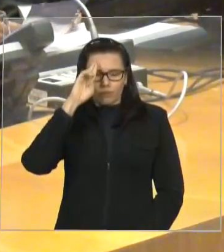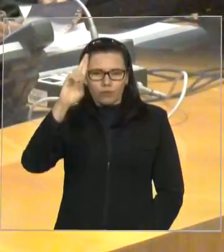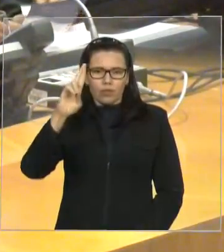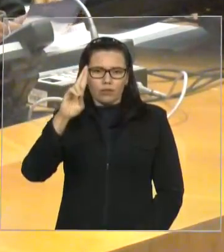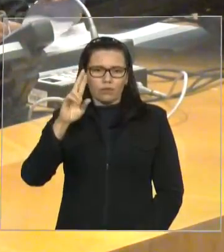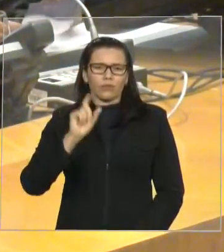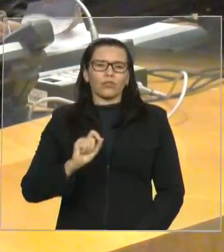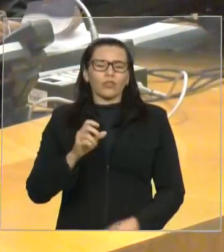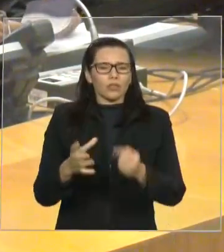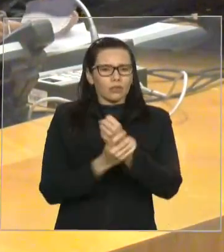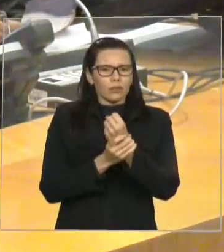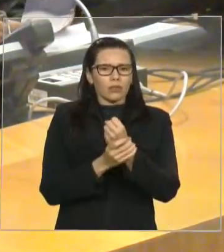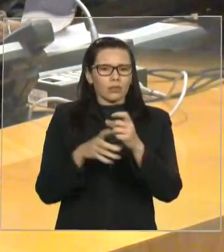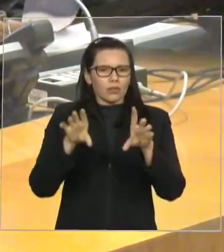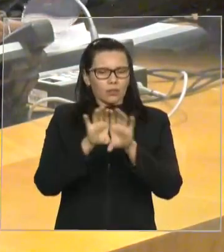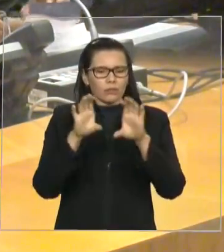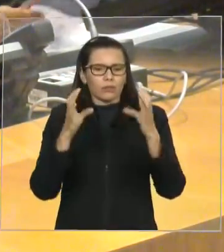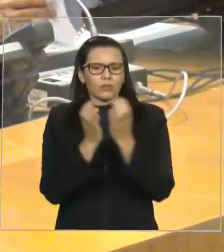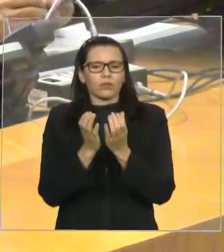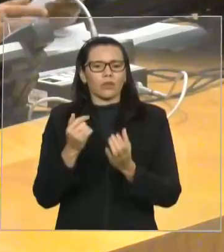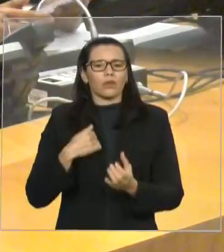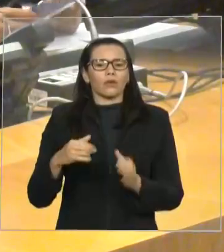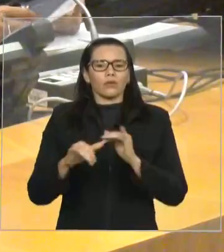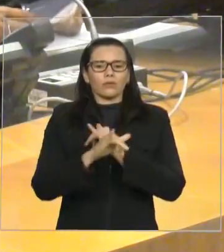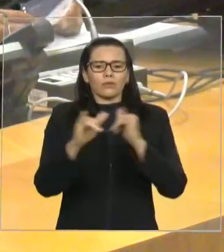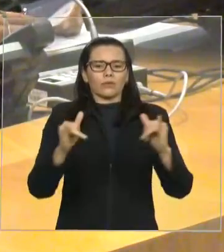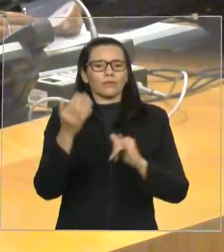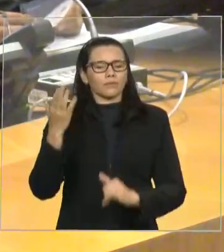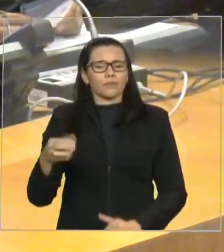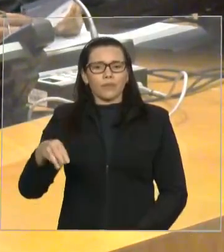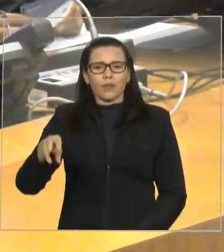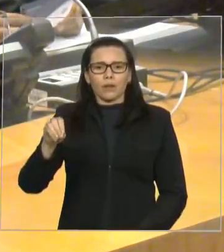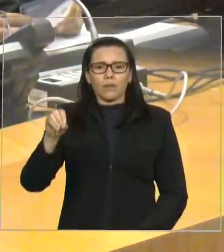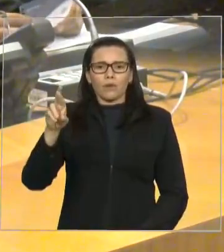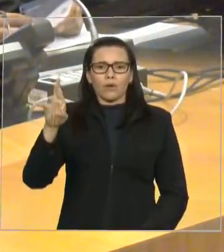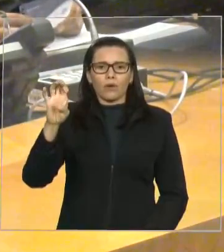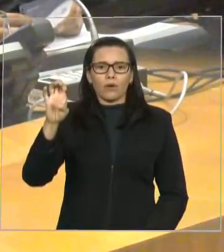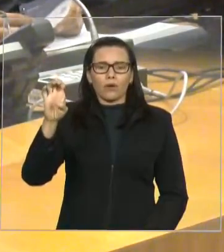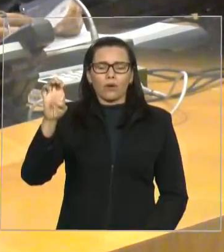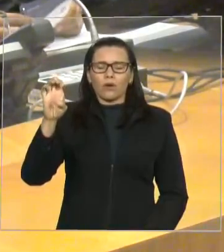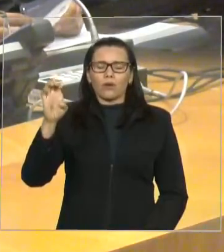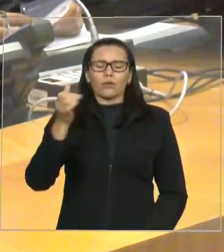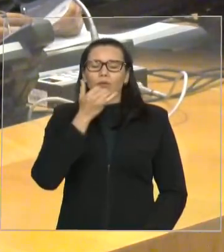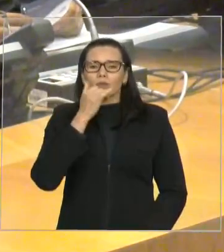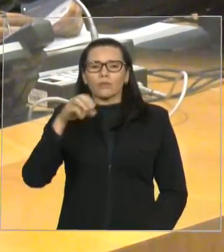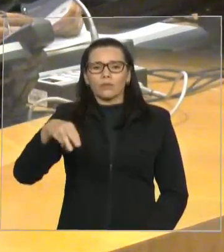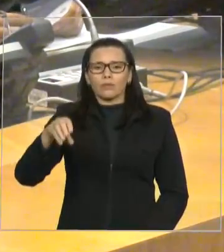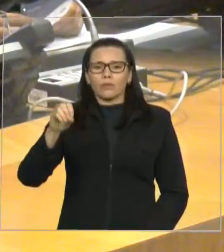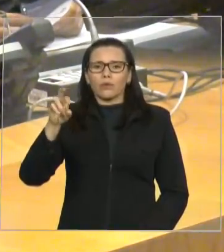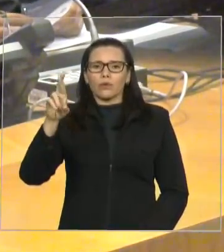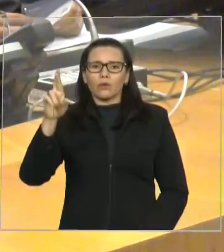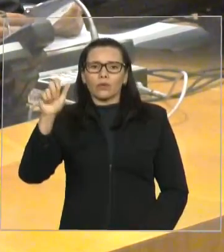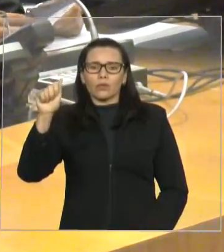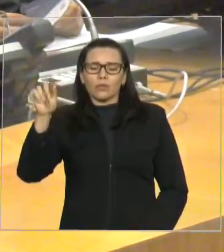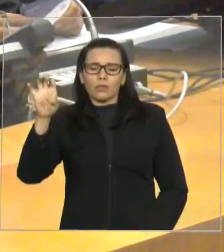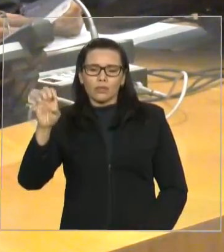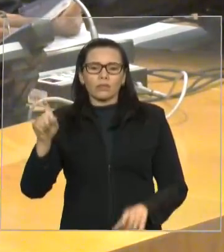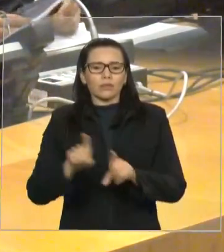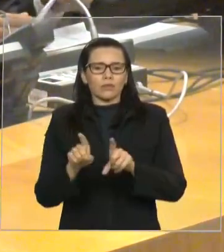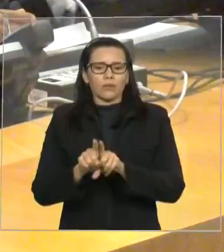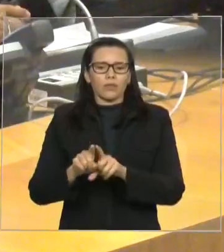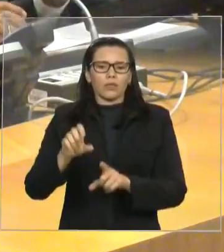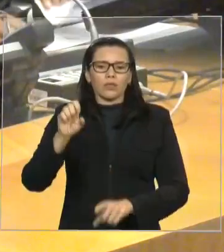Registro a presença de Francisco Moraes Júnior, presidente da Fazenda Esperança, de Susan Lucena, diretora da Casa da